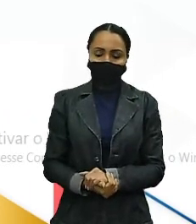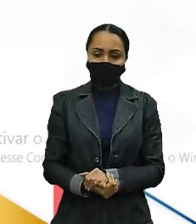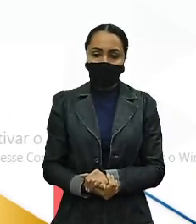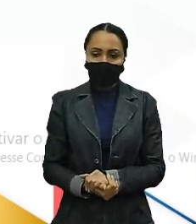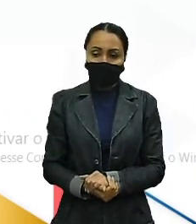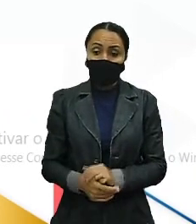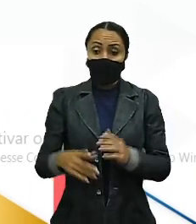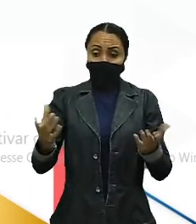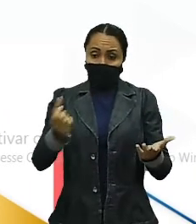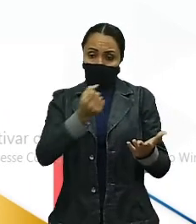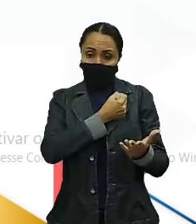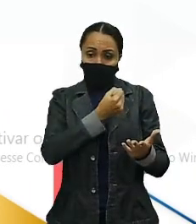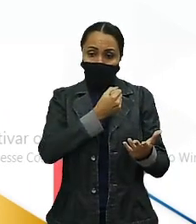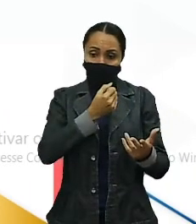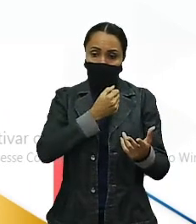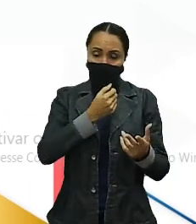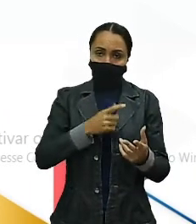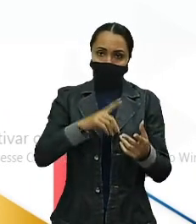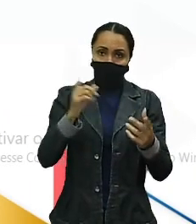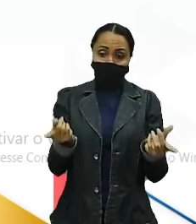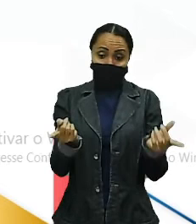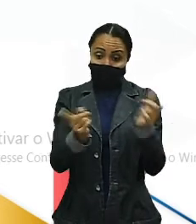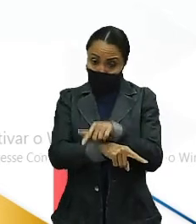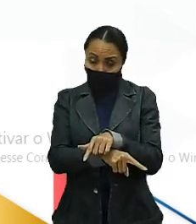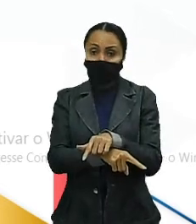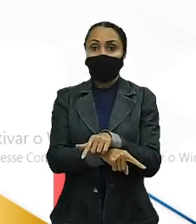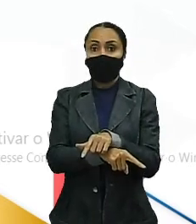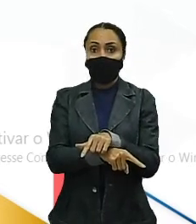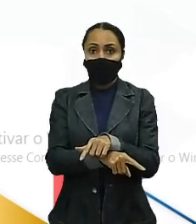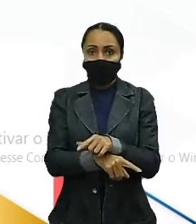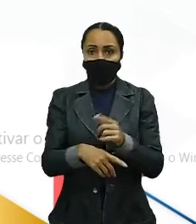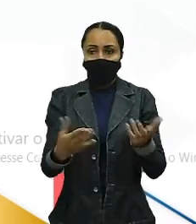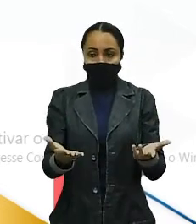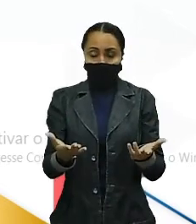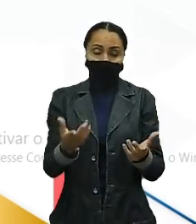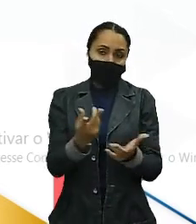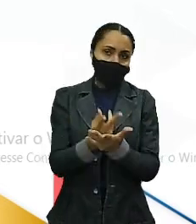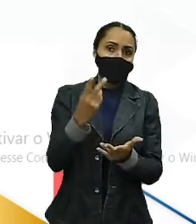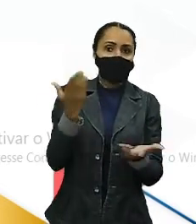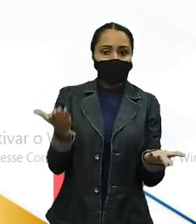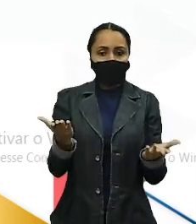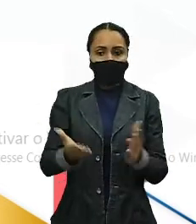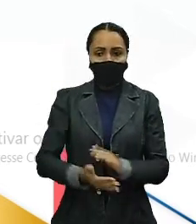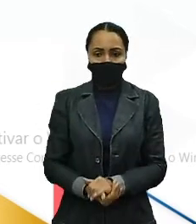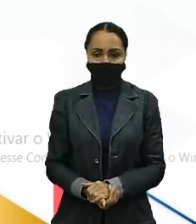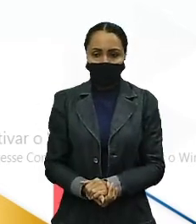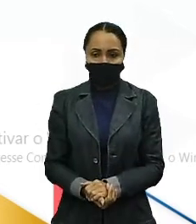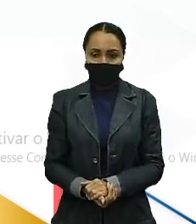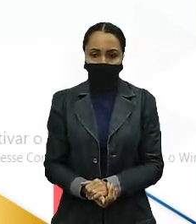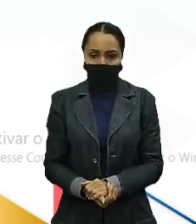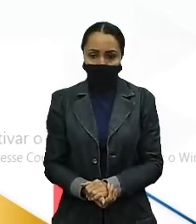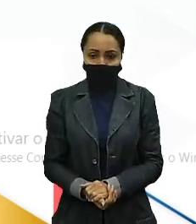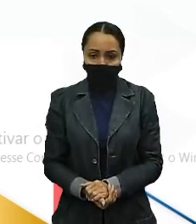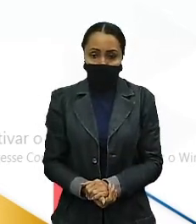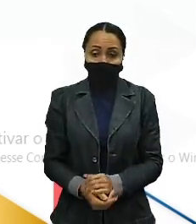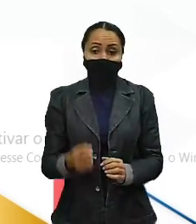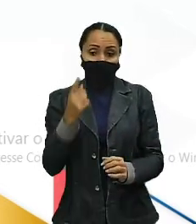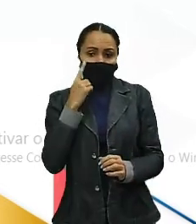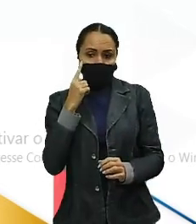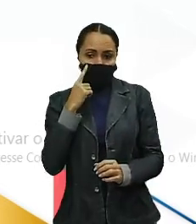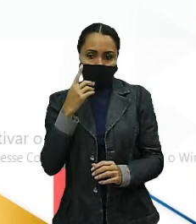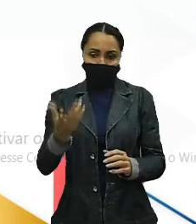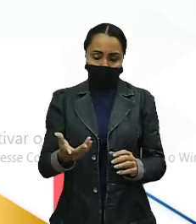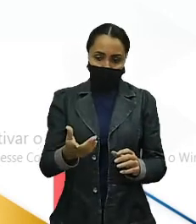são os números opostos, as ordenadas são os números iguais. Isso que aconteceu na grande verdade. O que acabamos de ver no